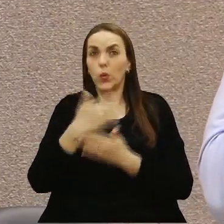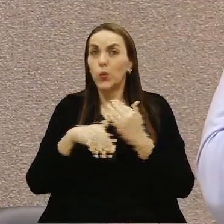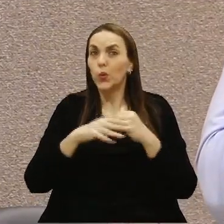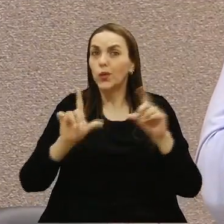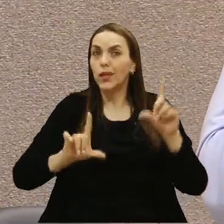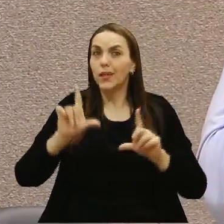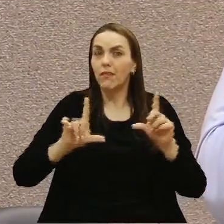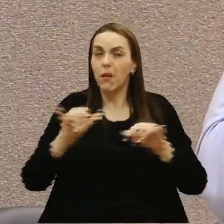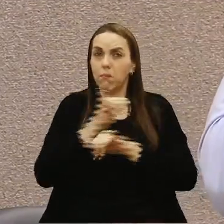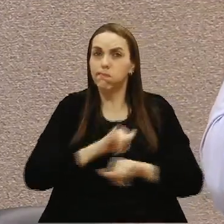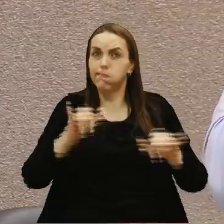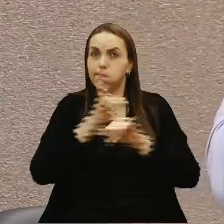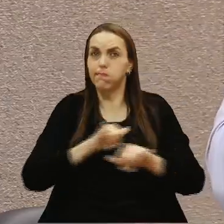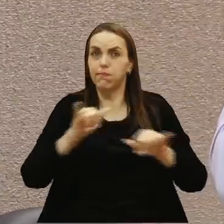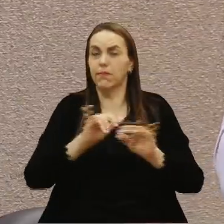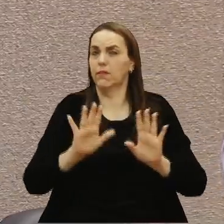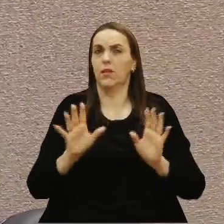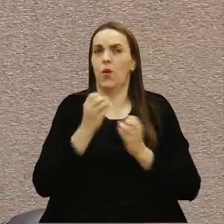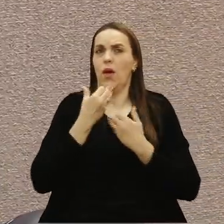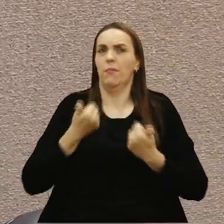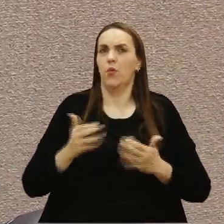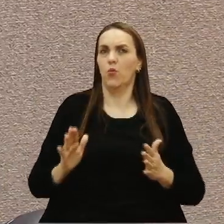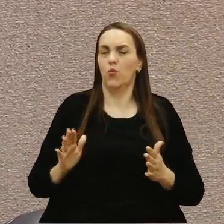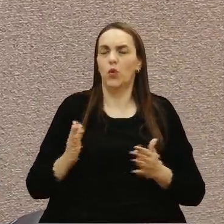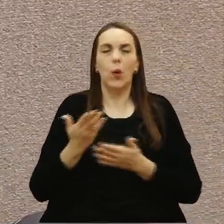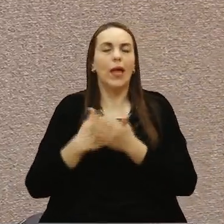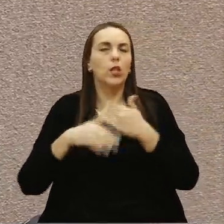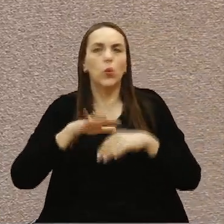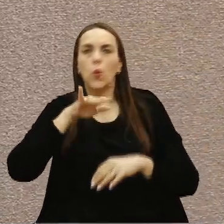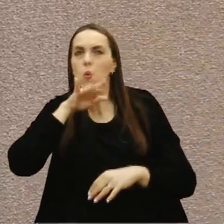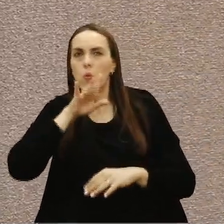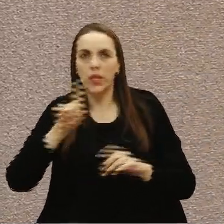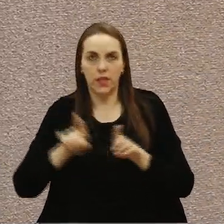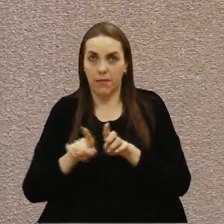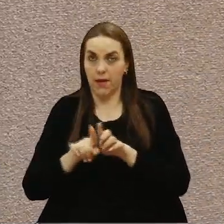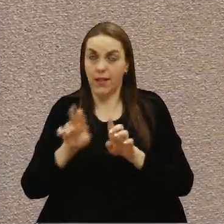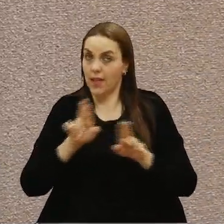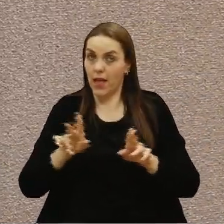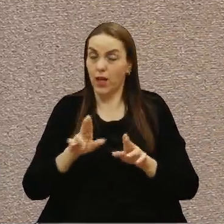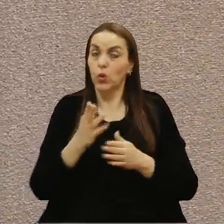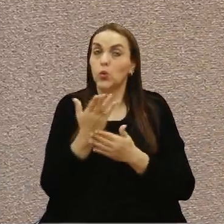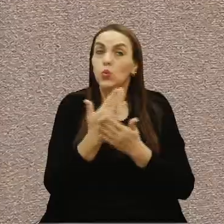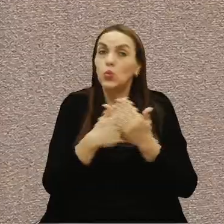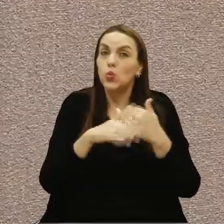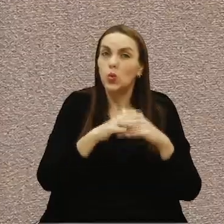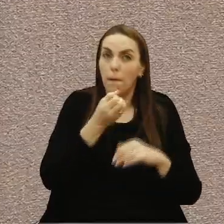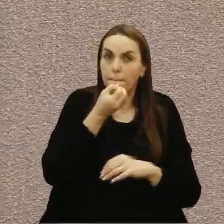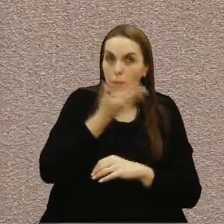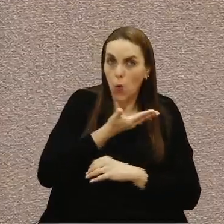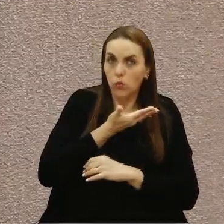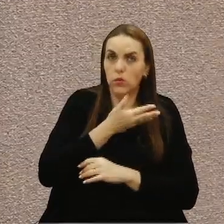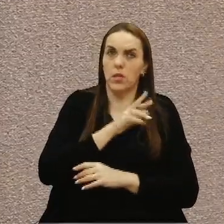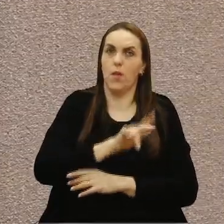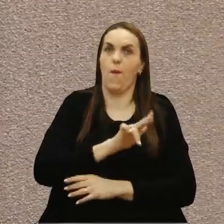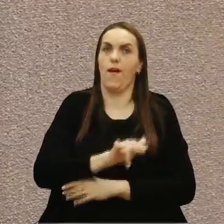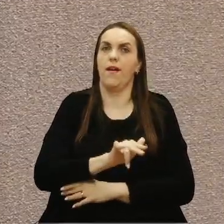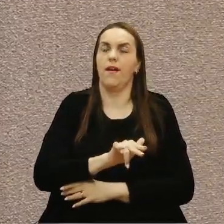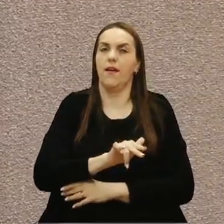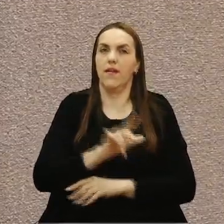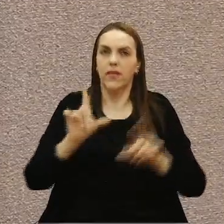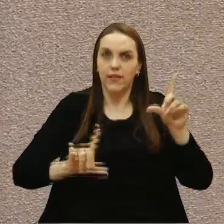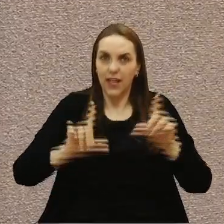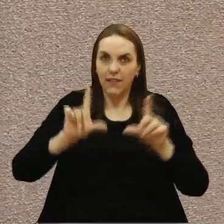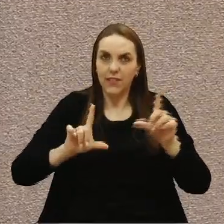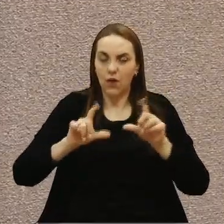sendo veiculado... Não estou dizendo que é tudo ruim. Não. Eu estou dizendo que nem tudo que passa é bom. Não é porque passa na TV